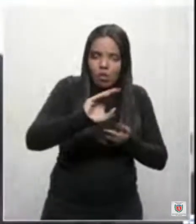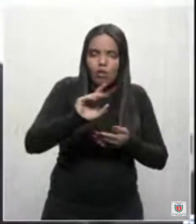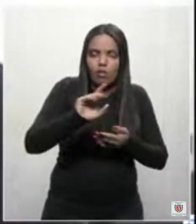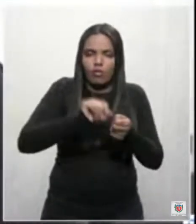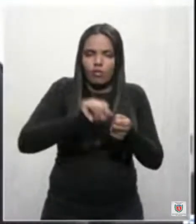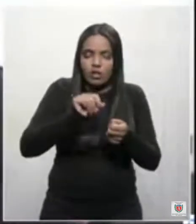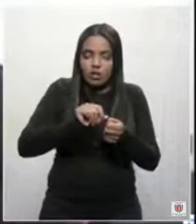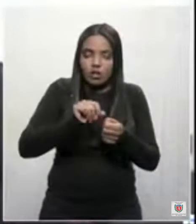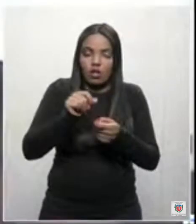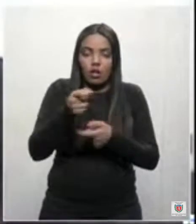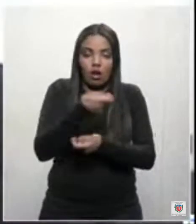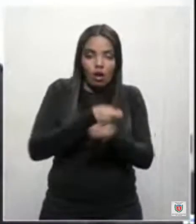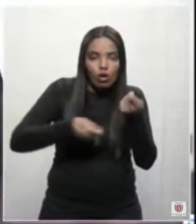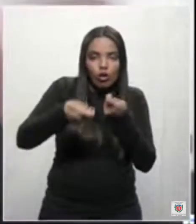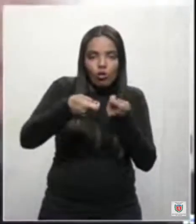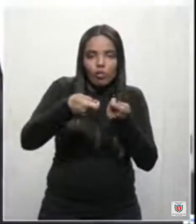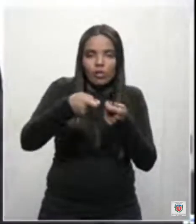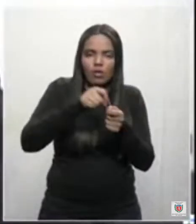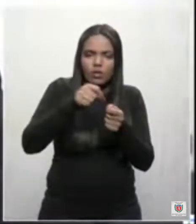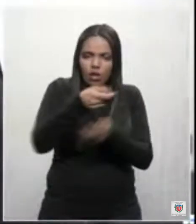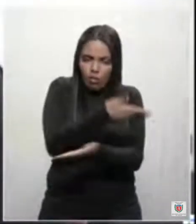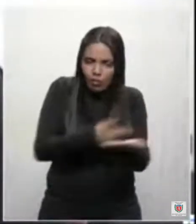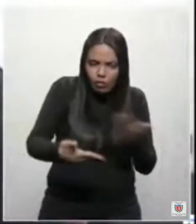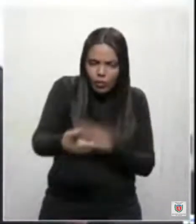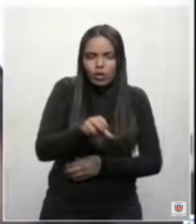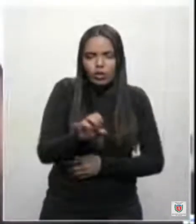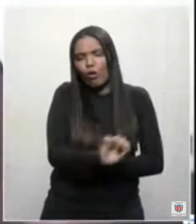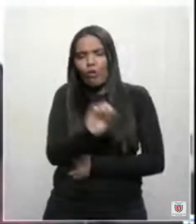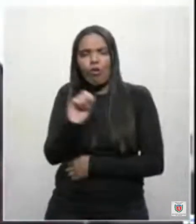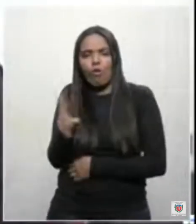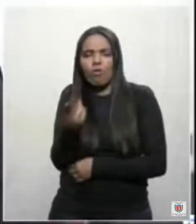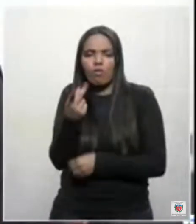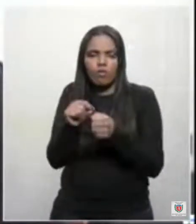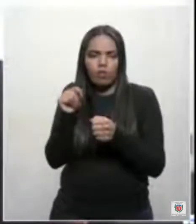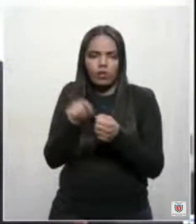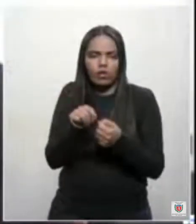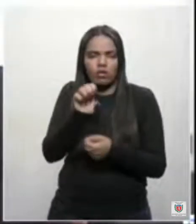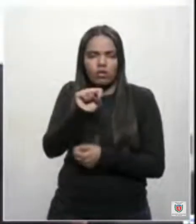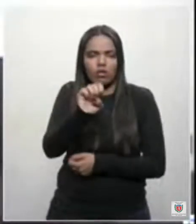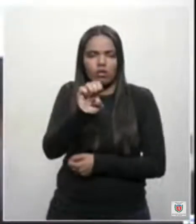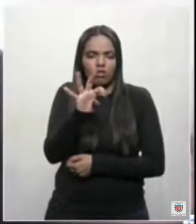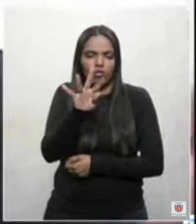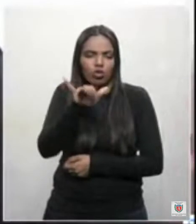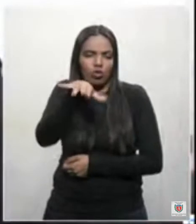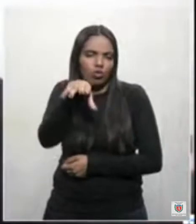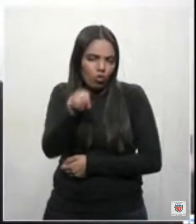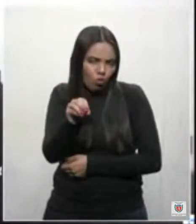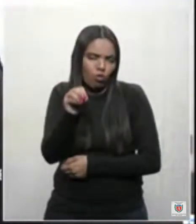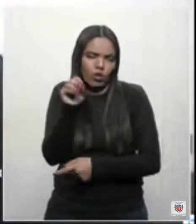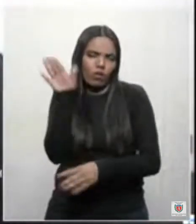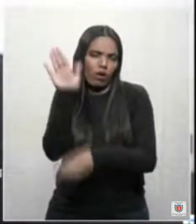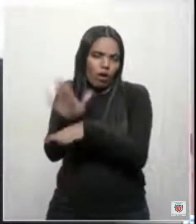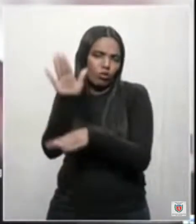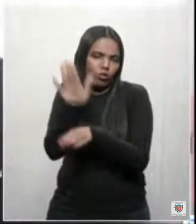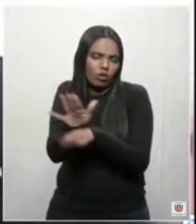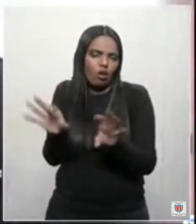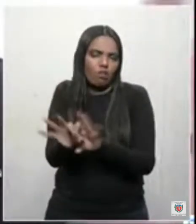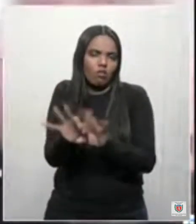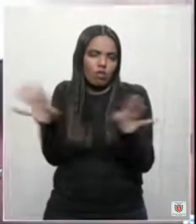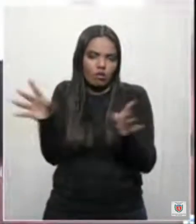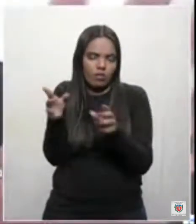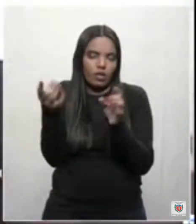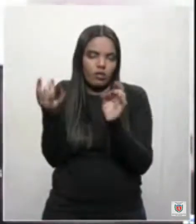vai ser cético, como os economistas, escrito no artigo de Vossa Excelência, em prol do mercado livre? Essa